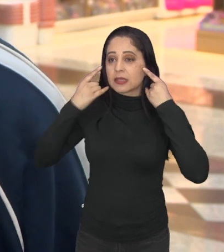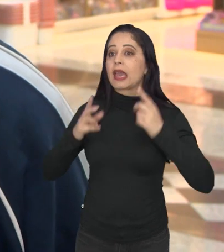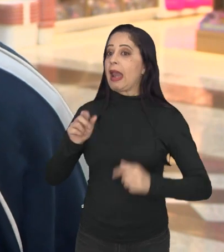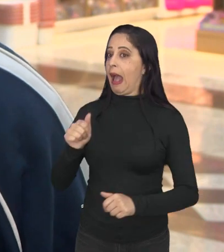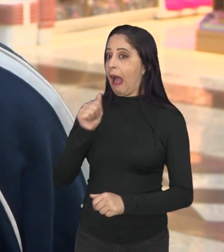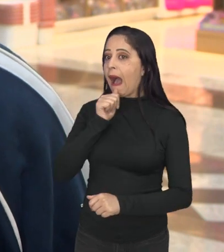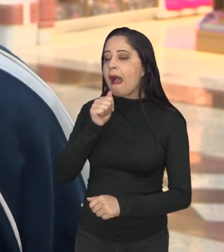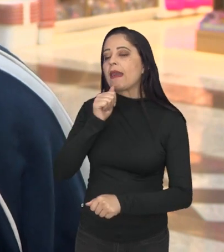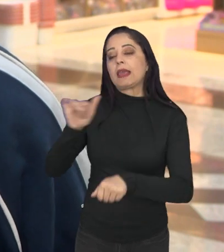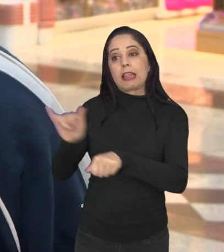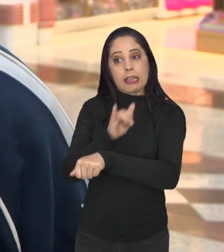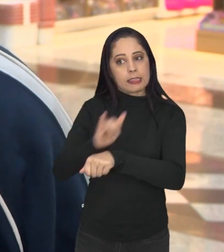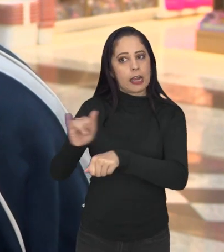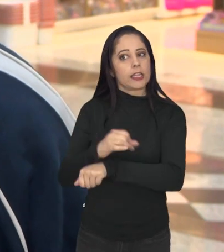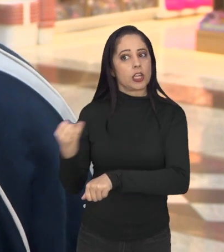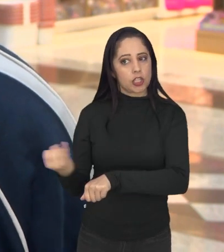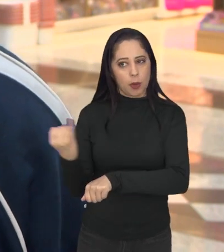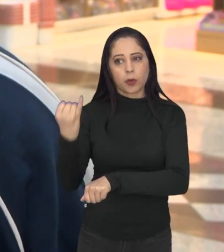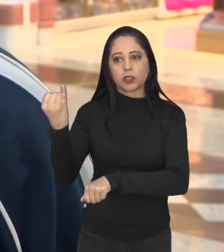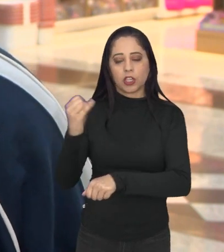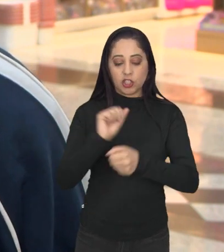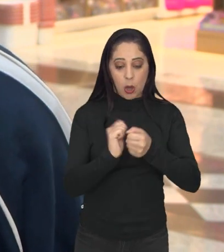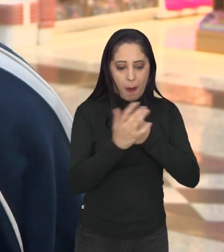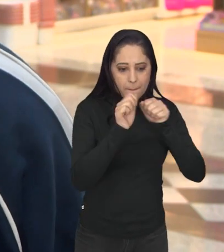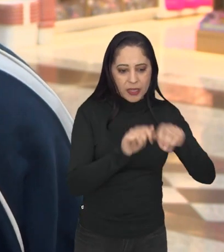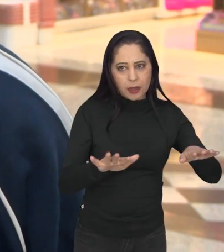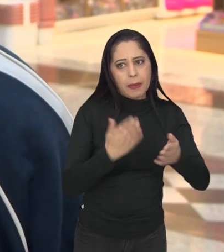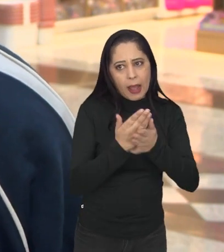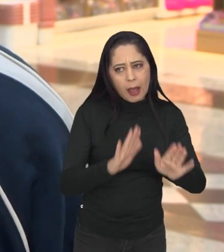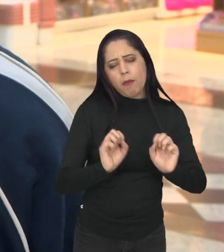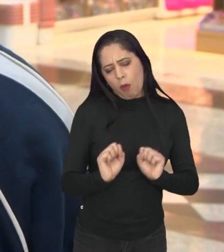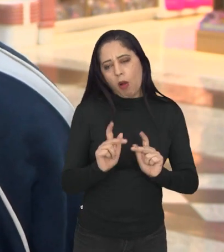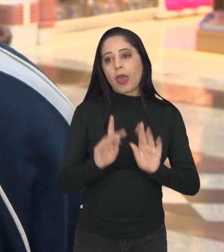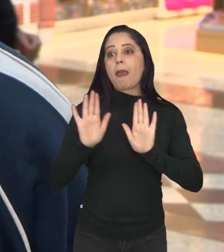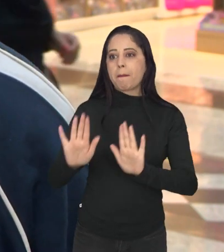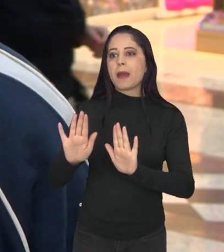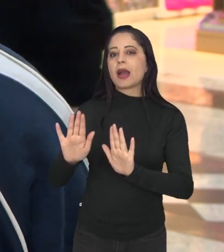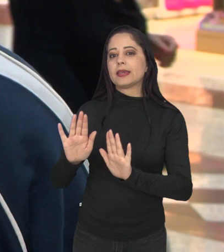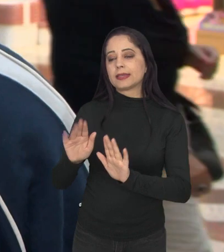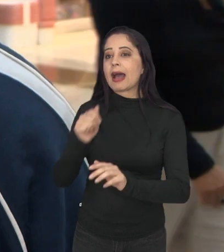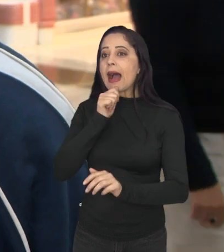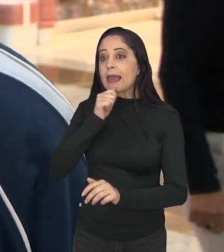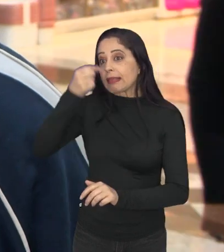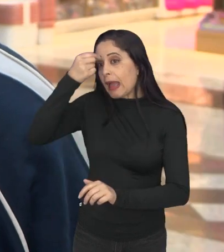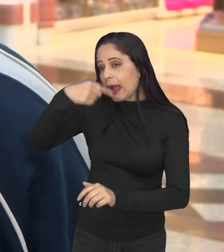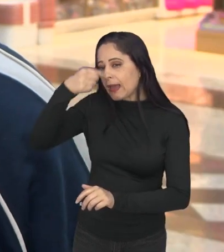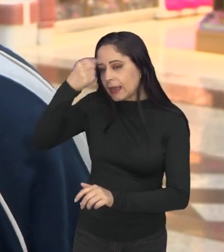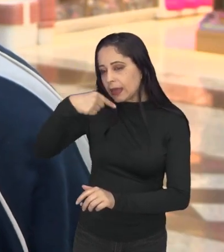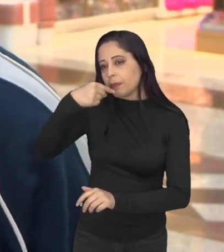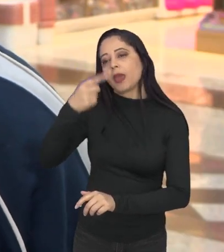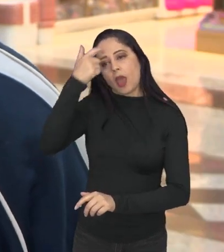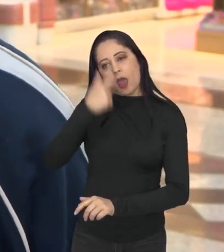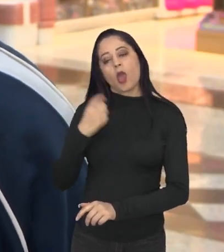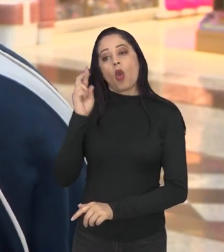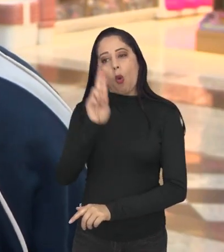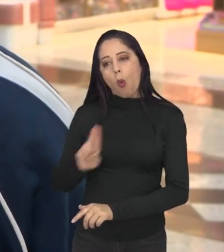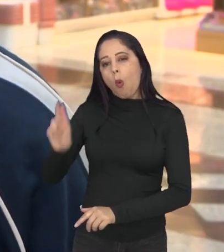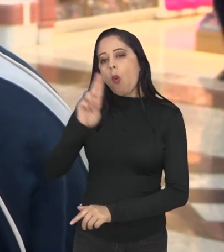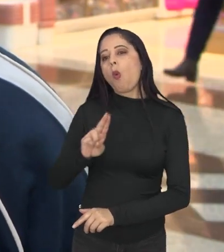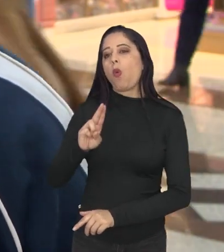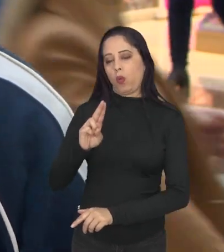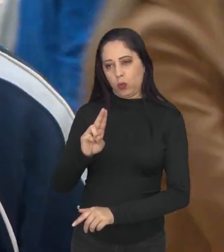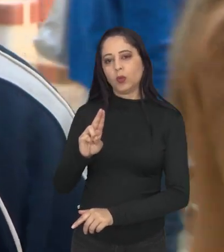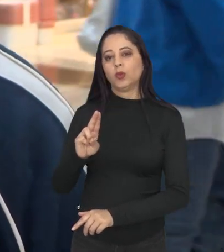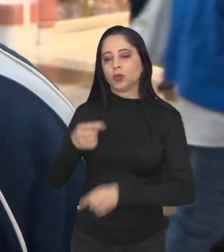sendo uma grande aliada para mim mesmo depois do período de pandemia eu continuo usando em determinados lugares porque ainda tá aí a gripe né Inclusive